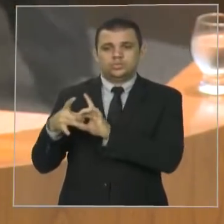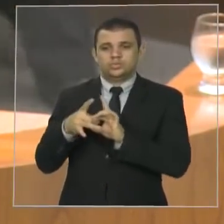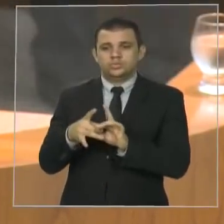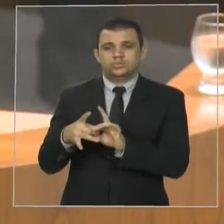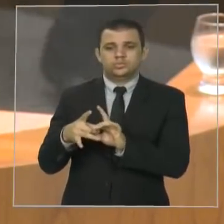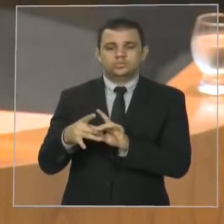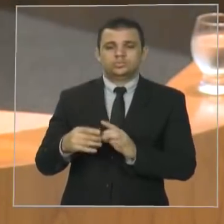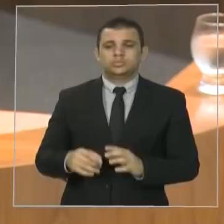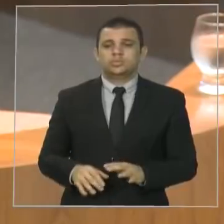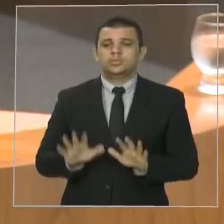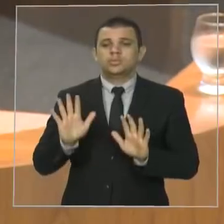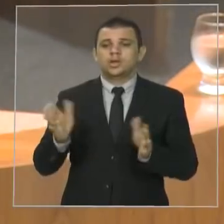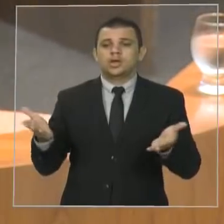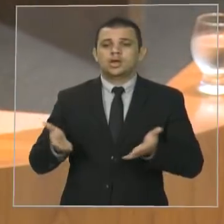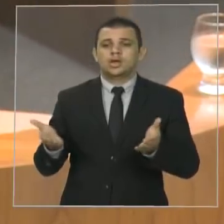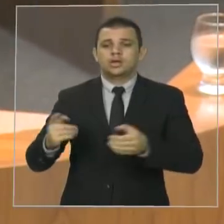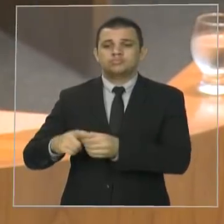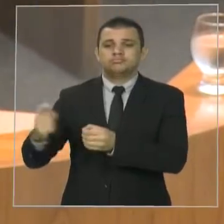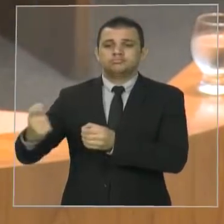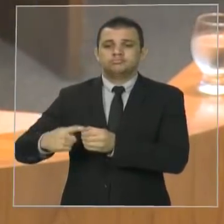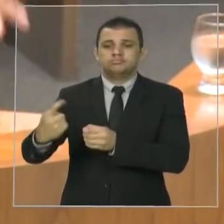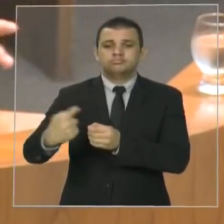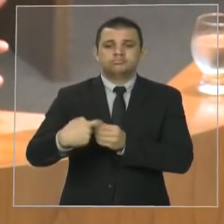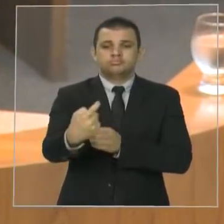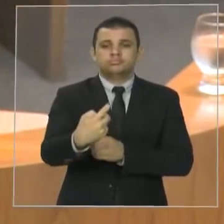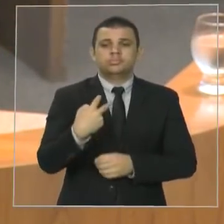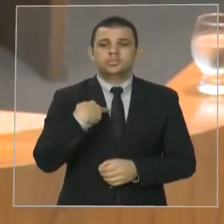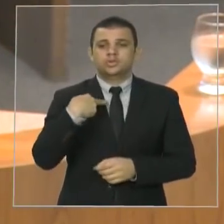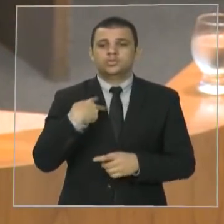chegou no dia do encerramento, não tinha como se